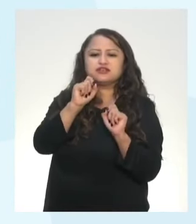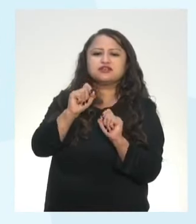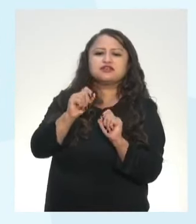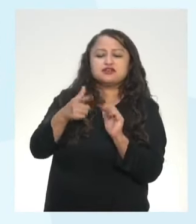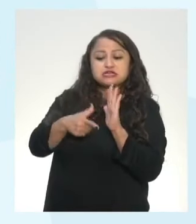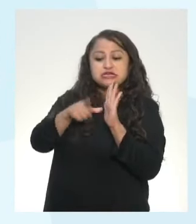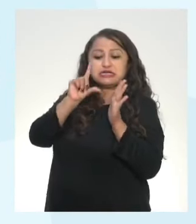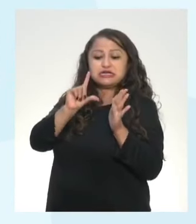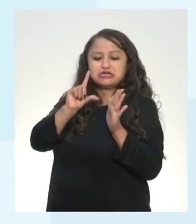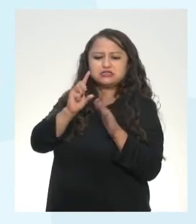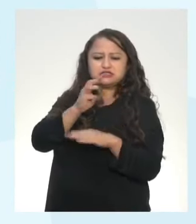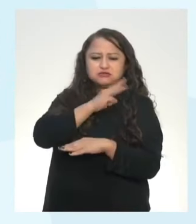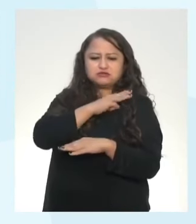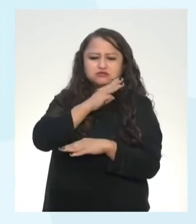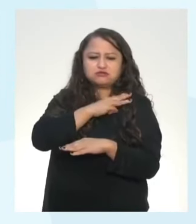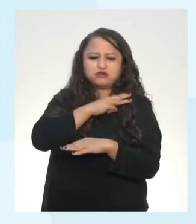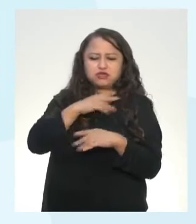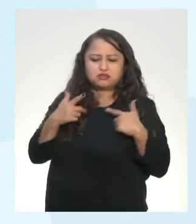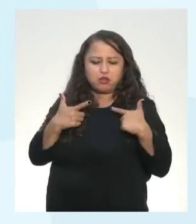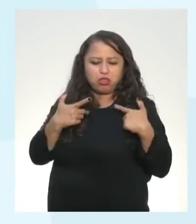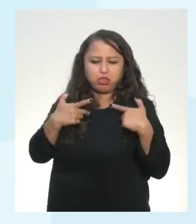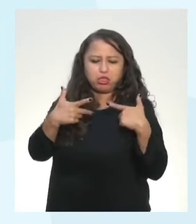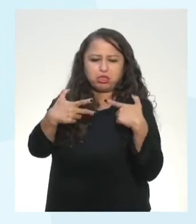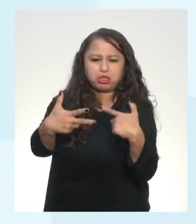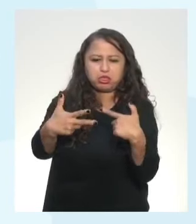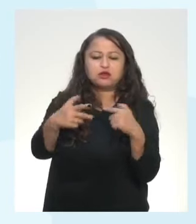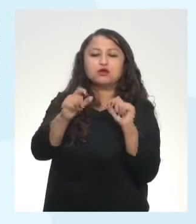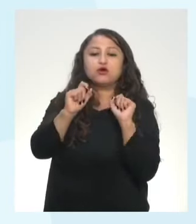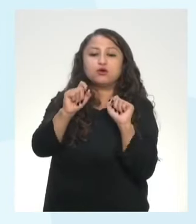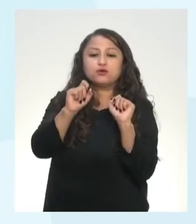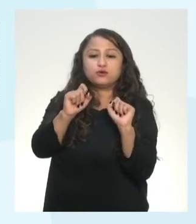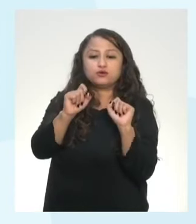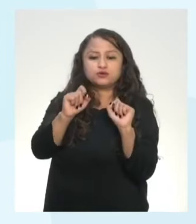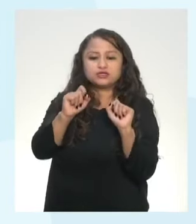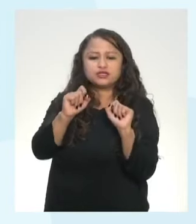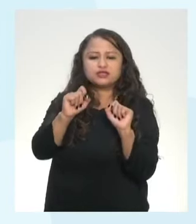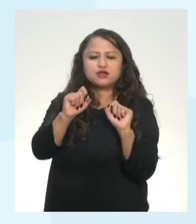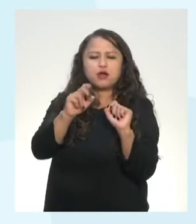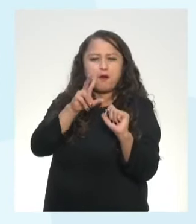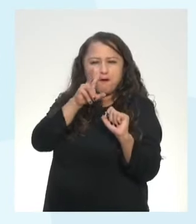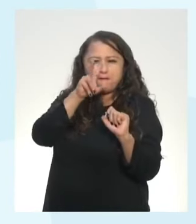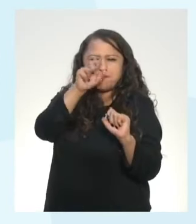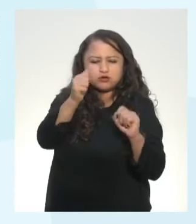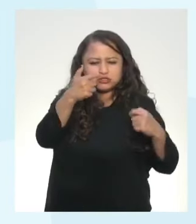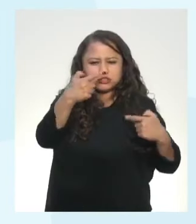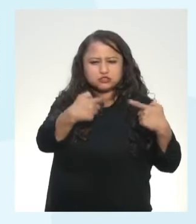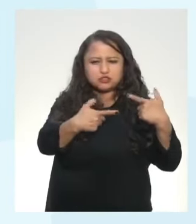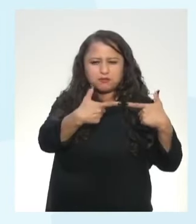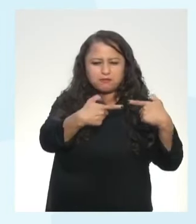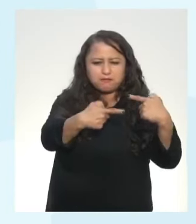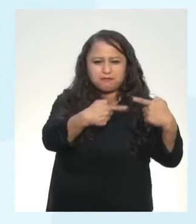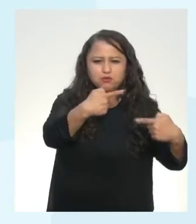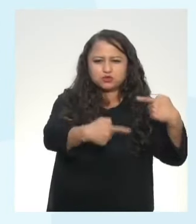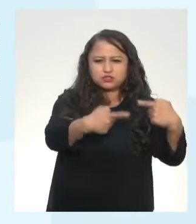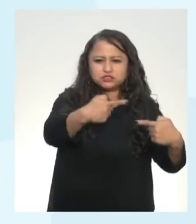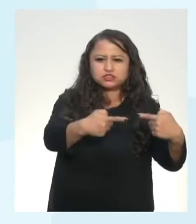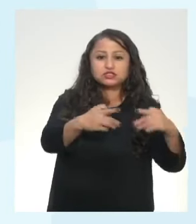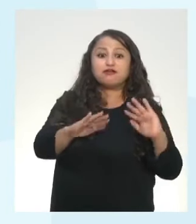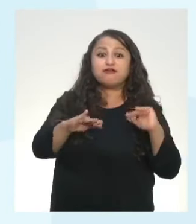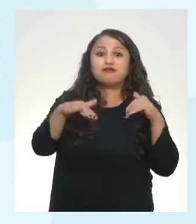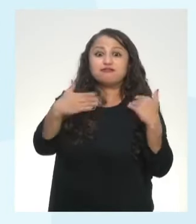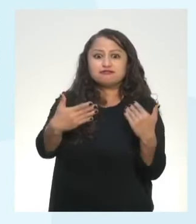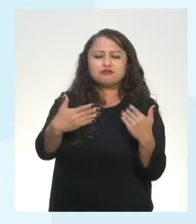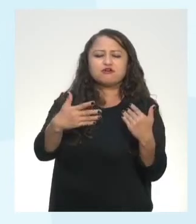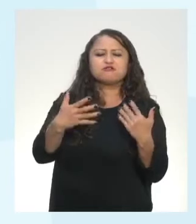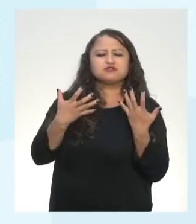era um líder bélico, líder da guerra, a questão do poder político. O cara nos levou à vitória, então ele